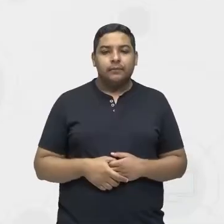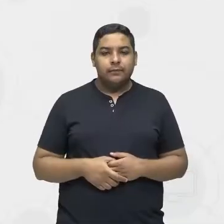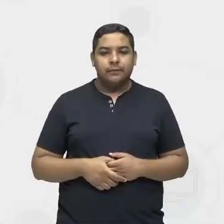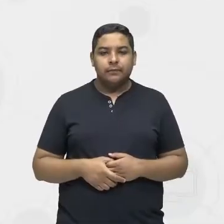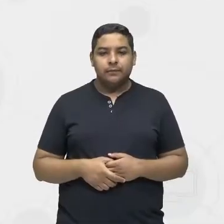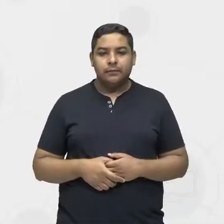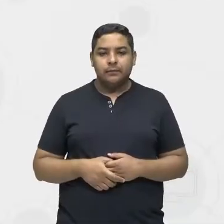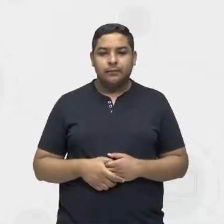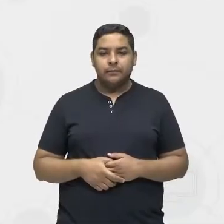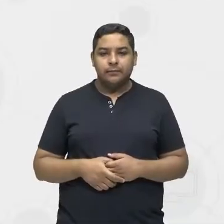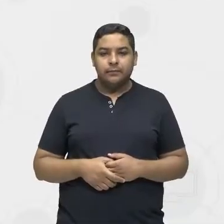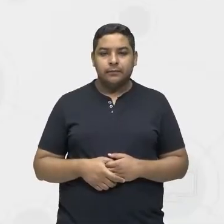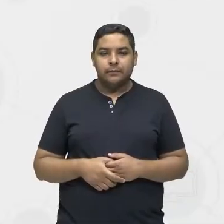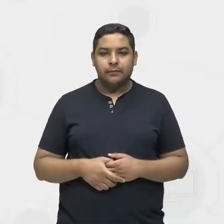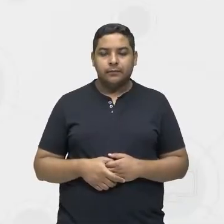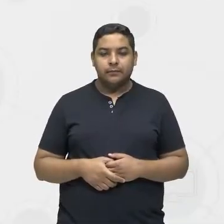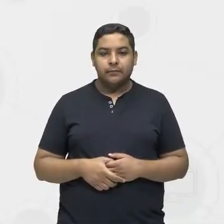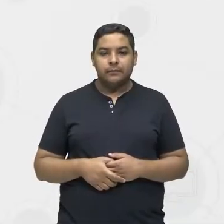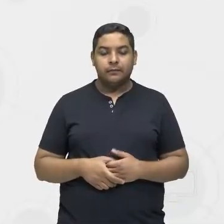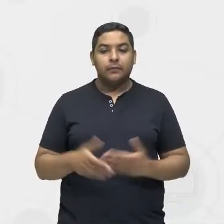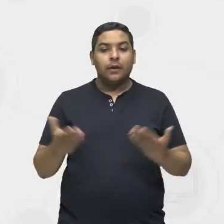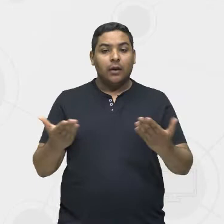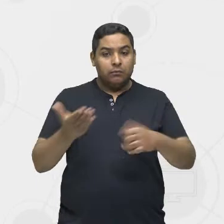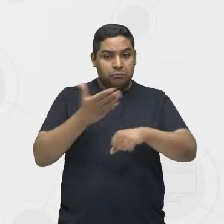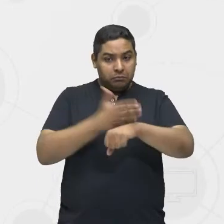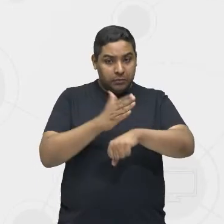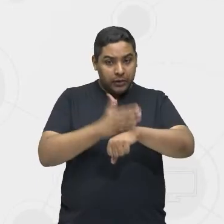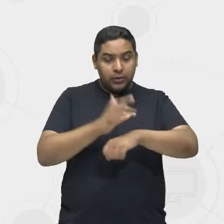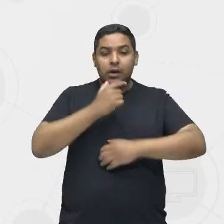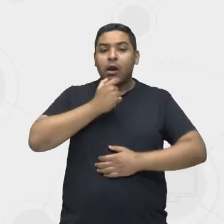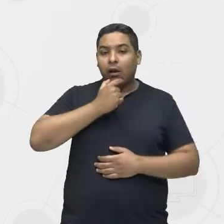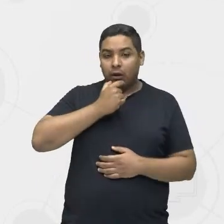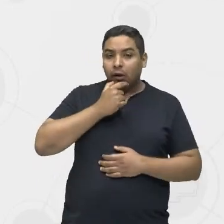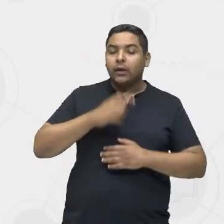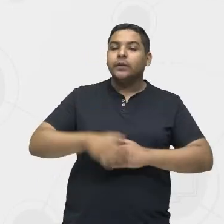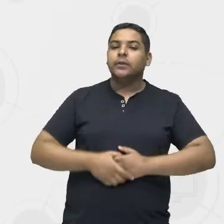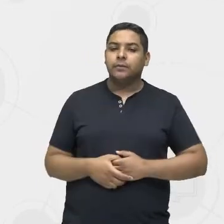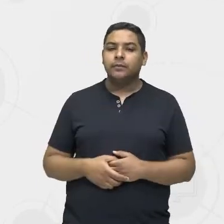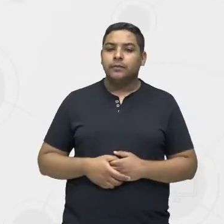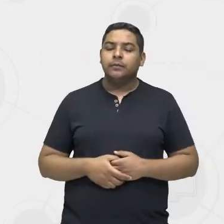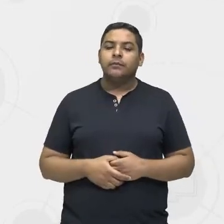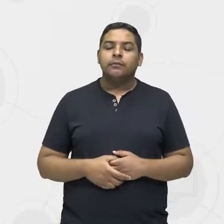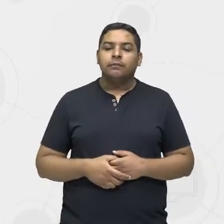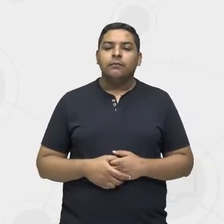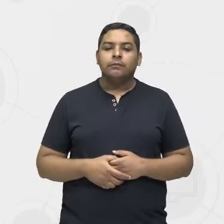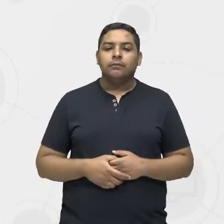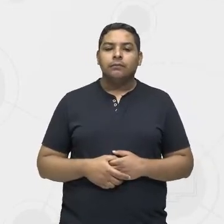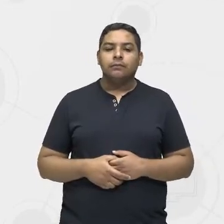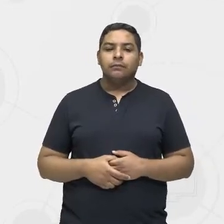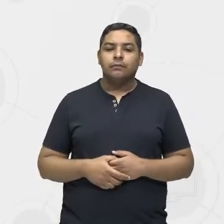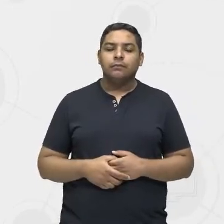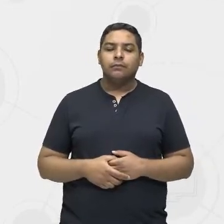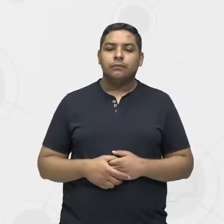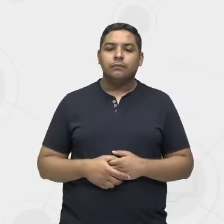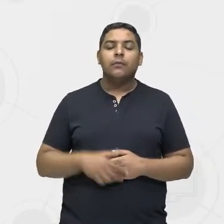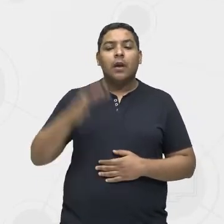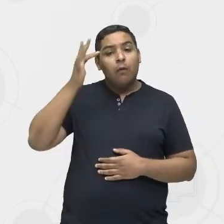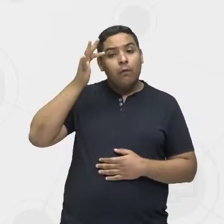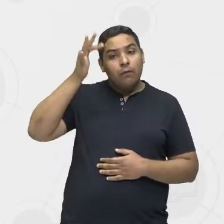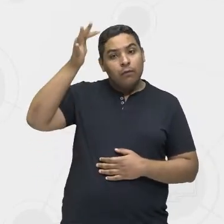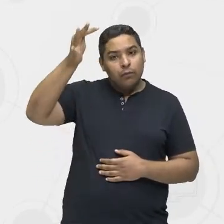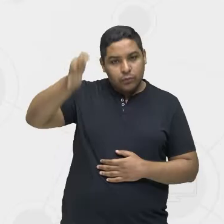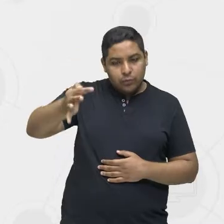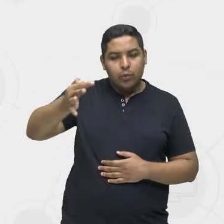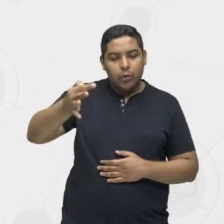praticando. Olha só, nós praticando de língua inglesa, né, nós trabalhamos aí o futuro formado com will,